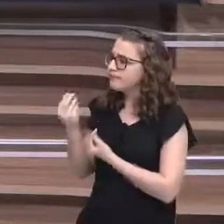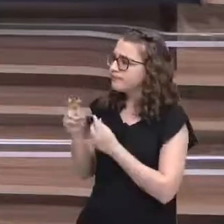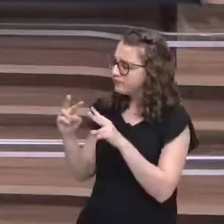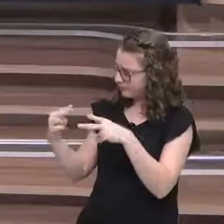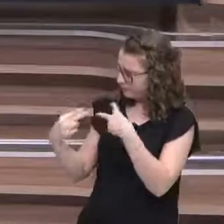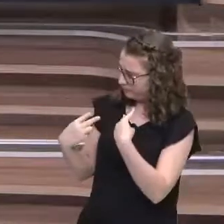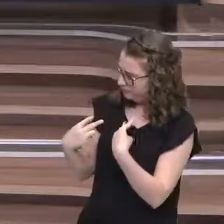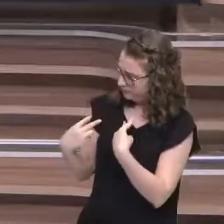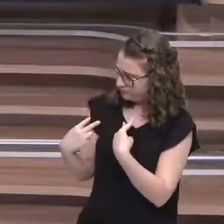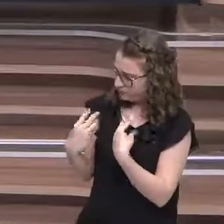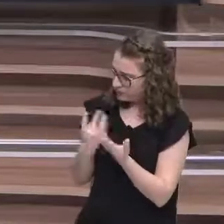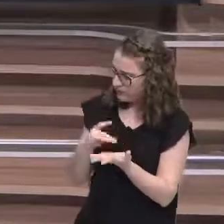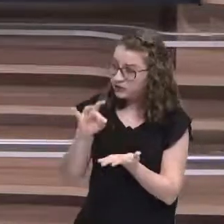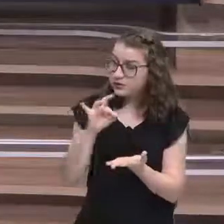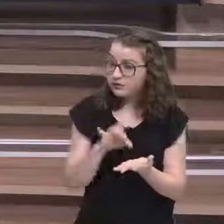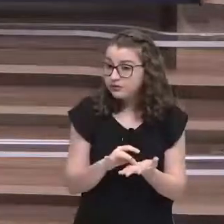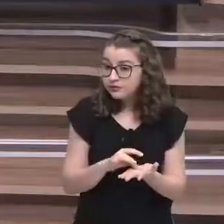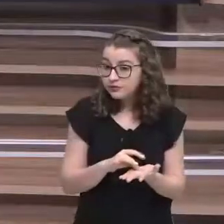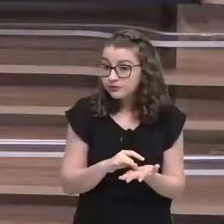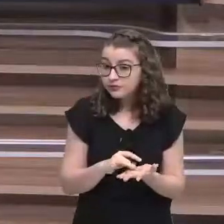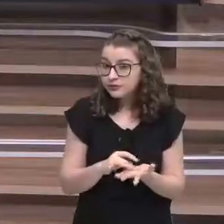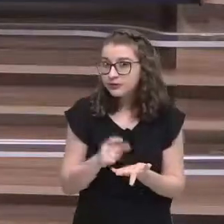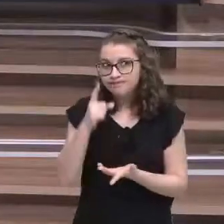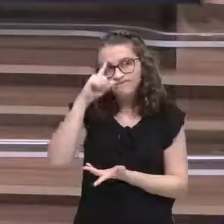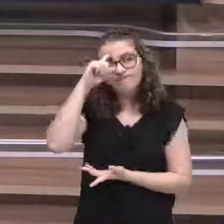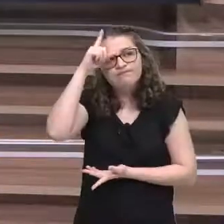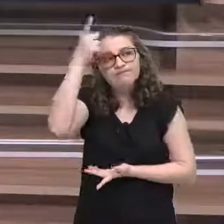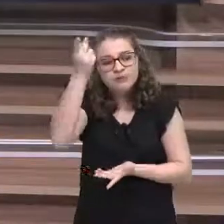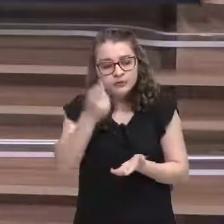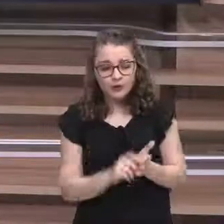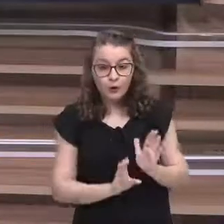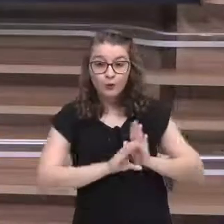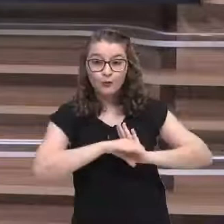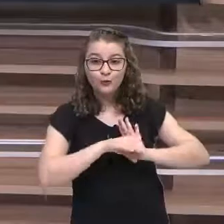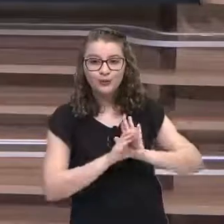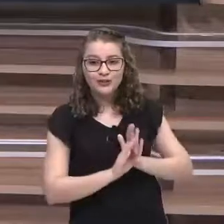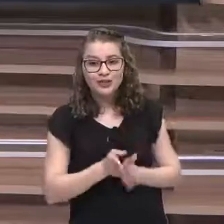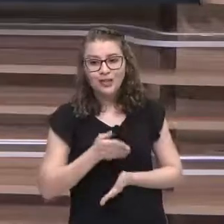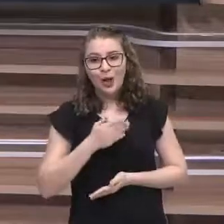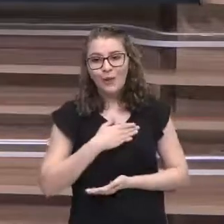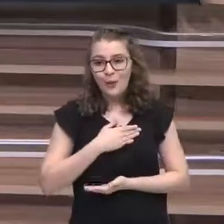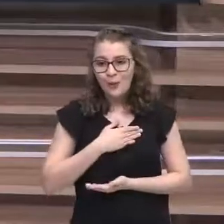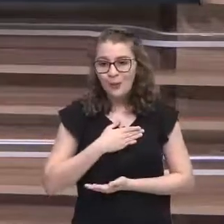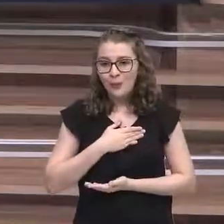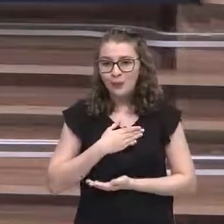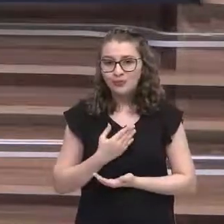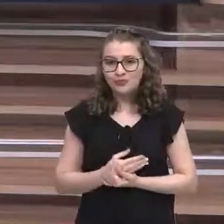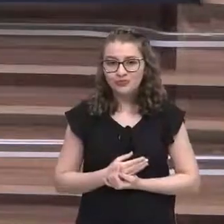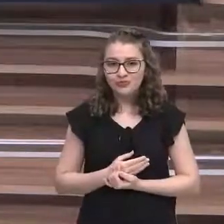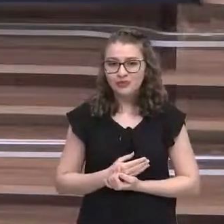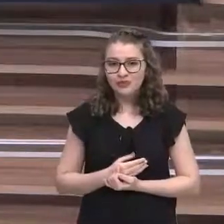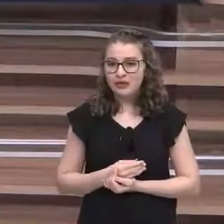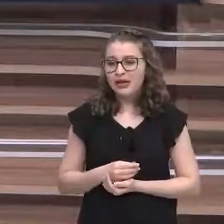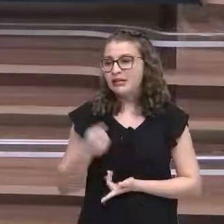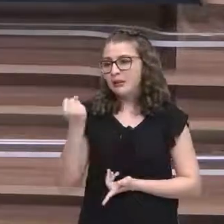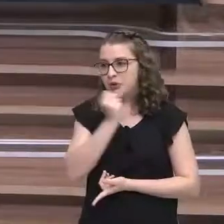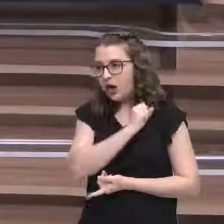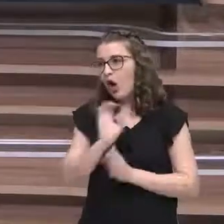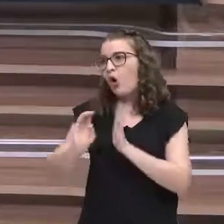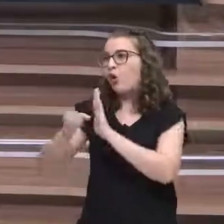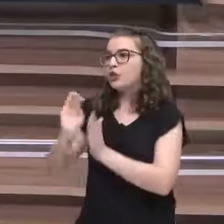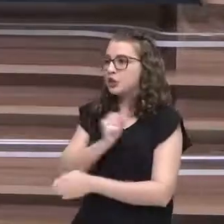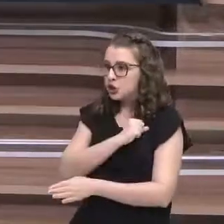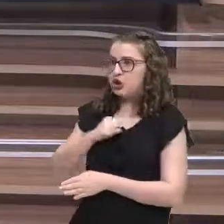a realidade, e você começa a criar os seus próprios conceitos. Então não vai ser mais o conceito de Sócrates,